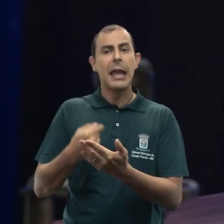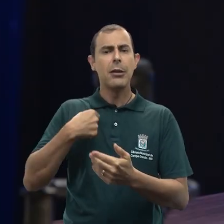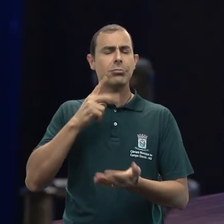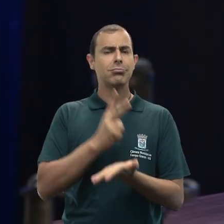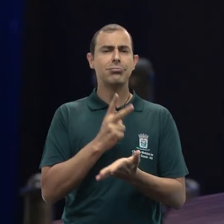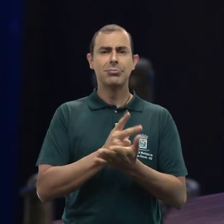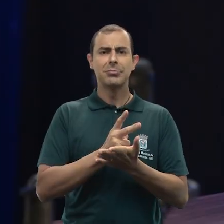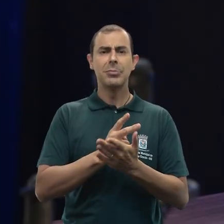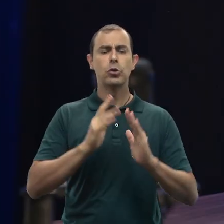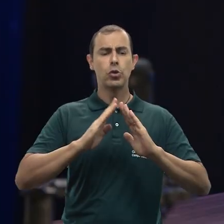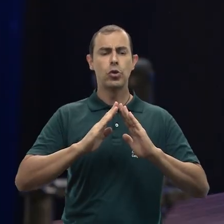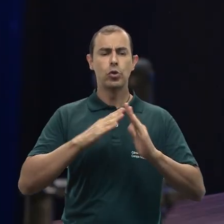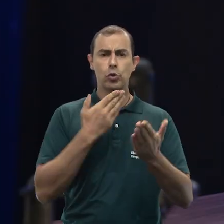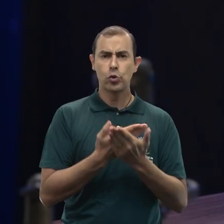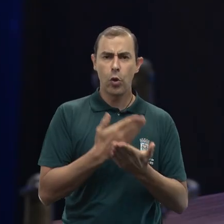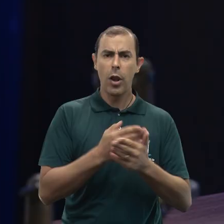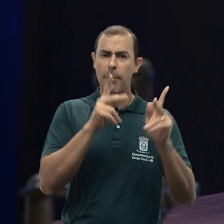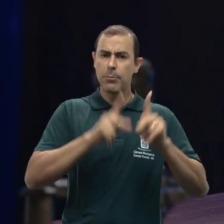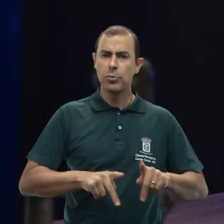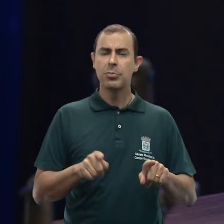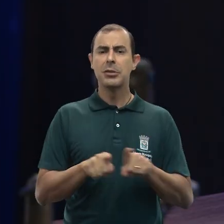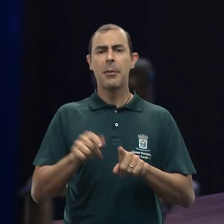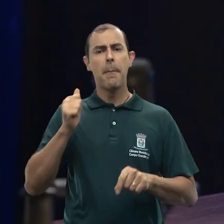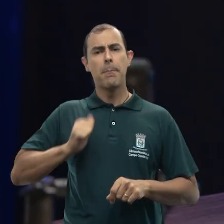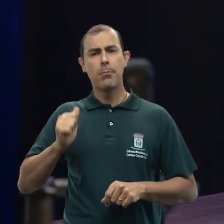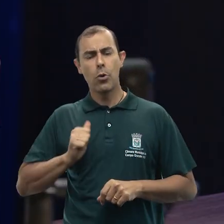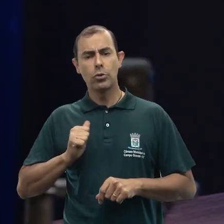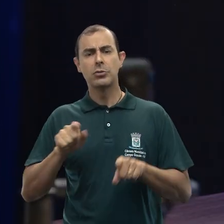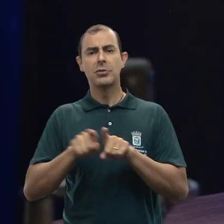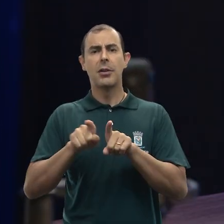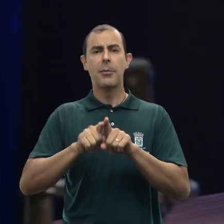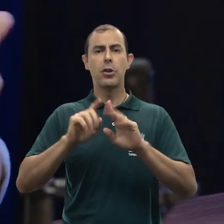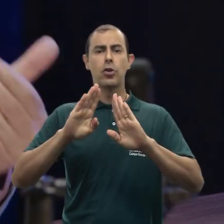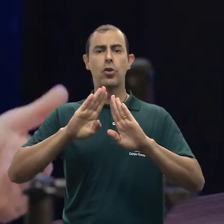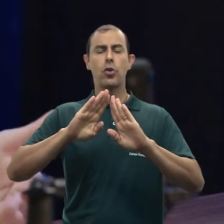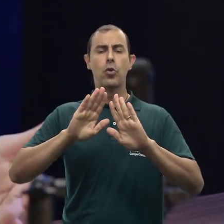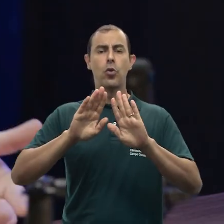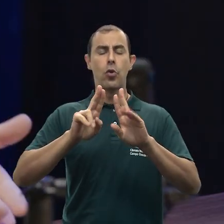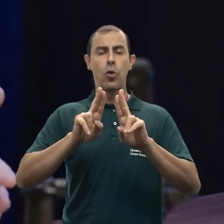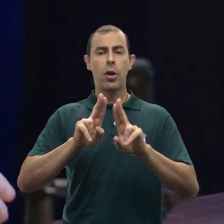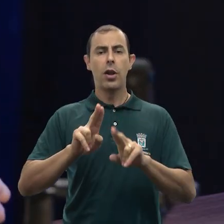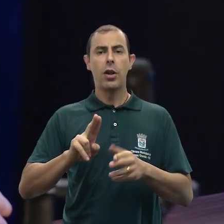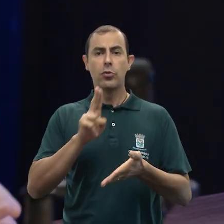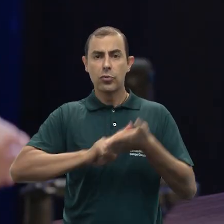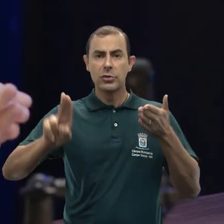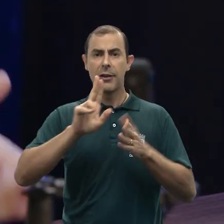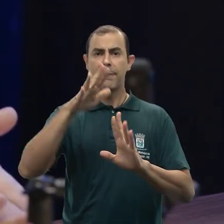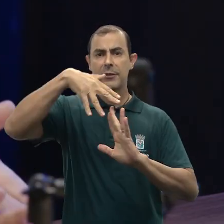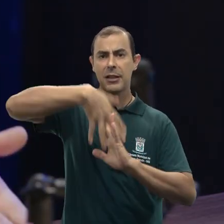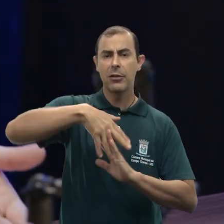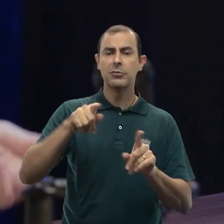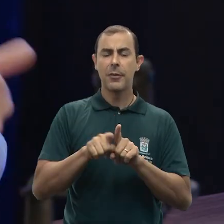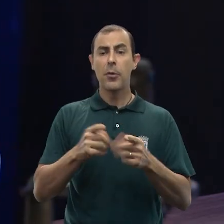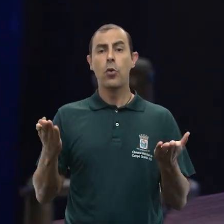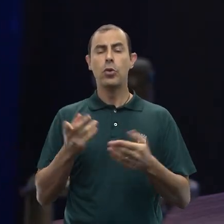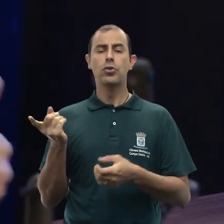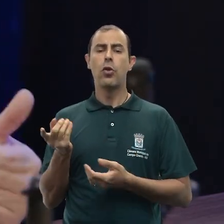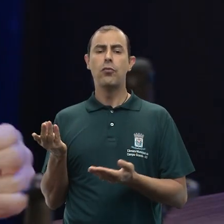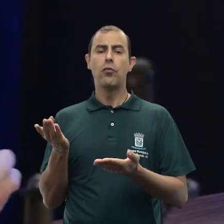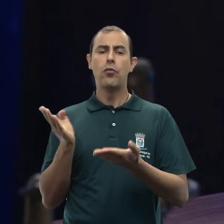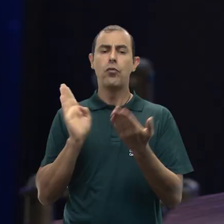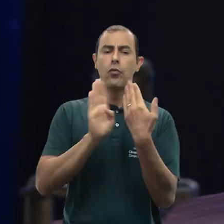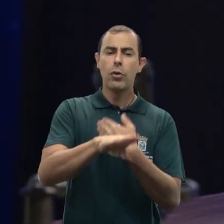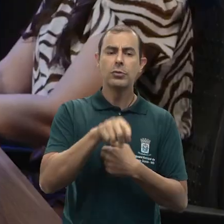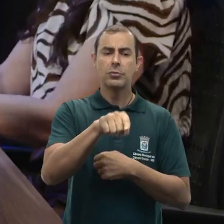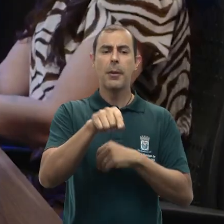estudei foi como bolsista ou na Universidade Federal. Hoje eu estou devolvendo para as pessoas da minha cidade aquilo que elas pagaram para